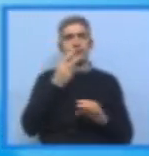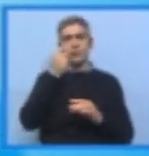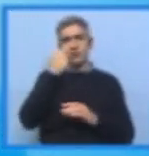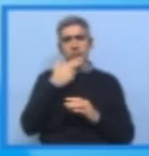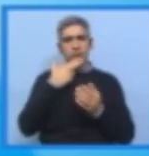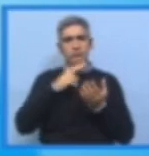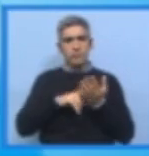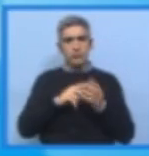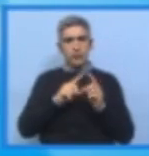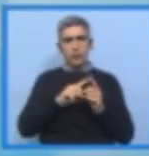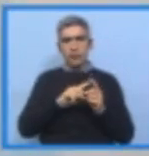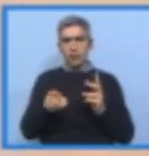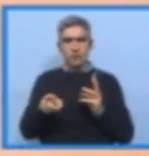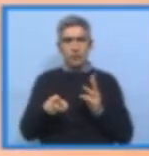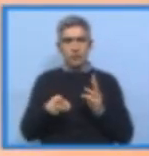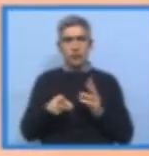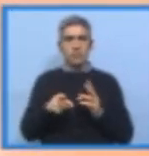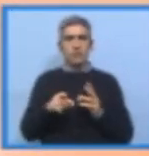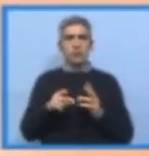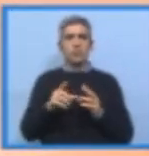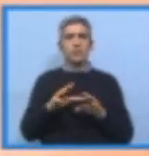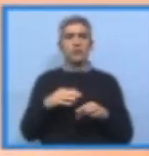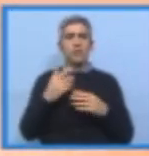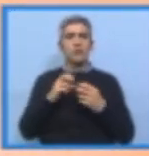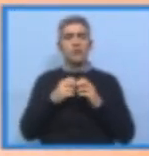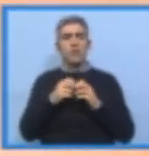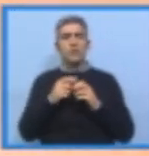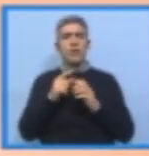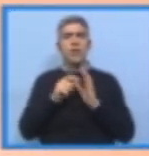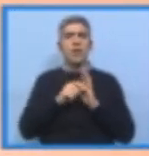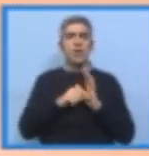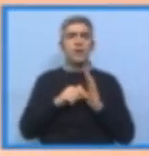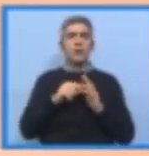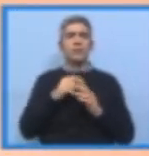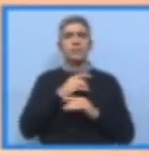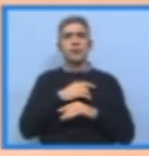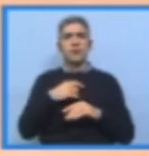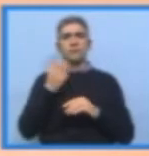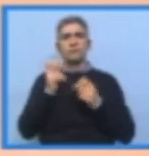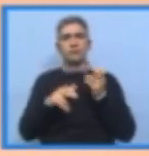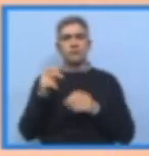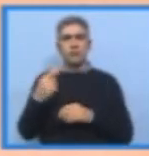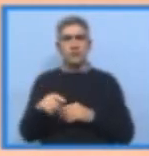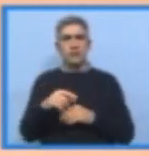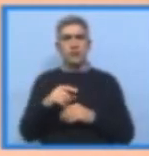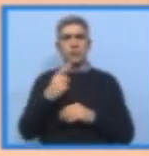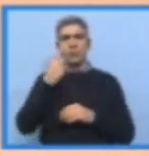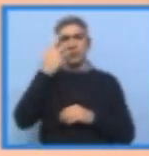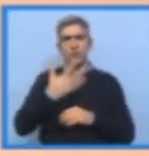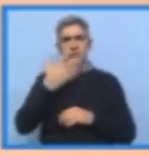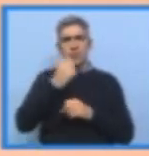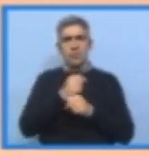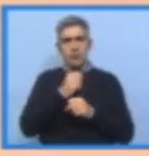clínicas verídicas, todas elas, quais são os dilemas éticos que o médico intensivista vai tendo ao longo de um dia de